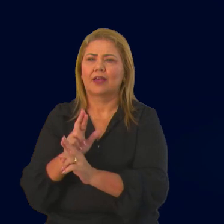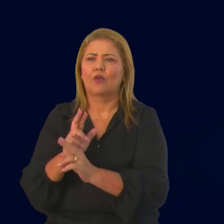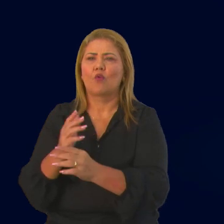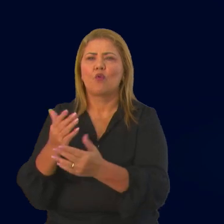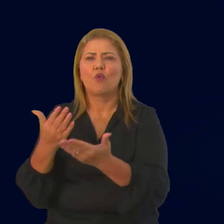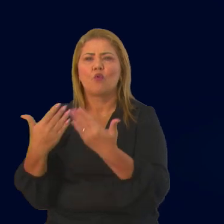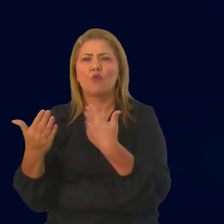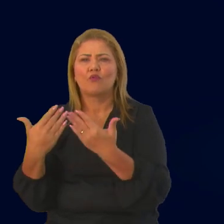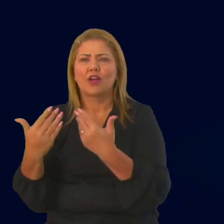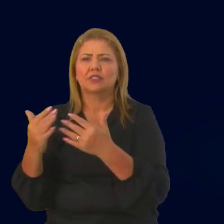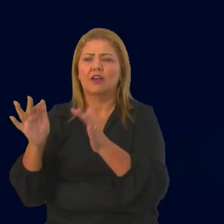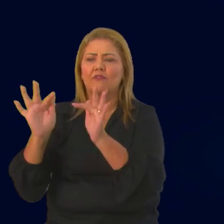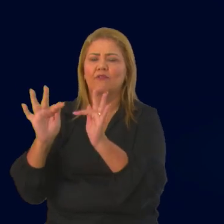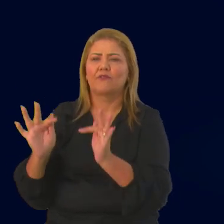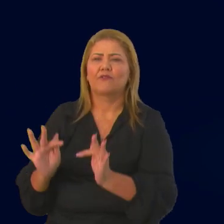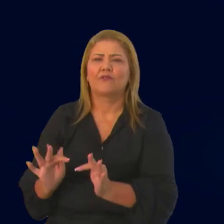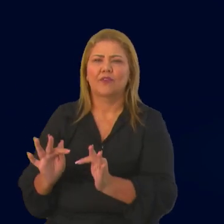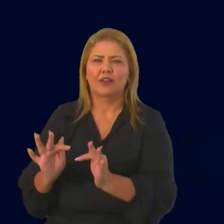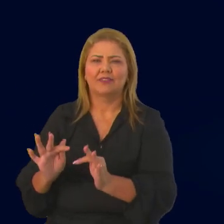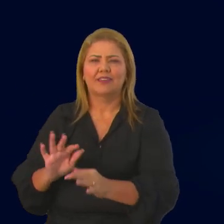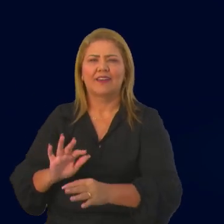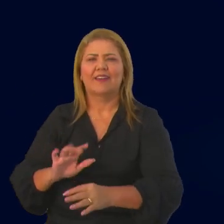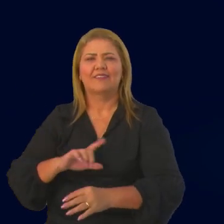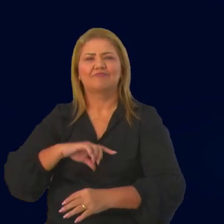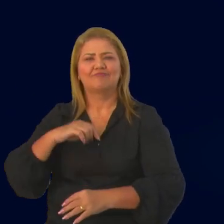conversas, felicidade e bem-estar.